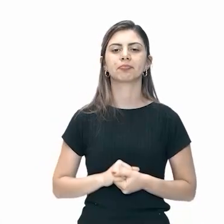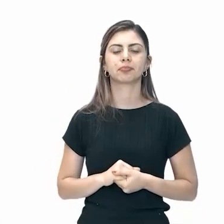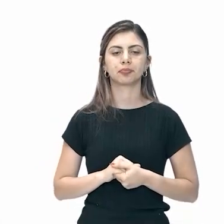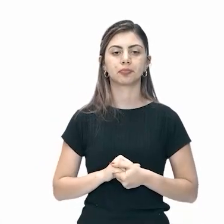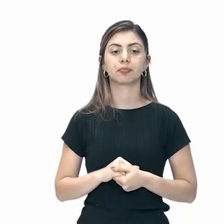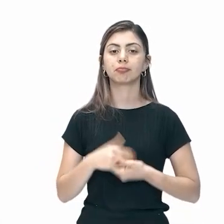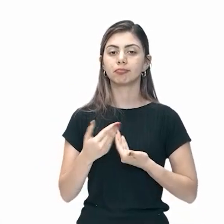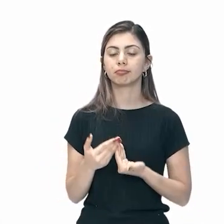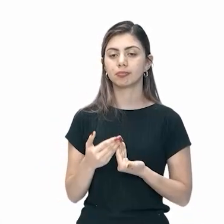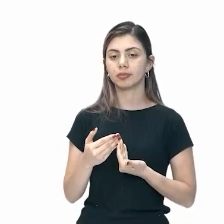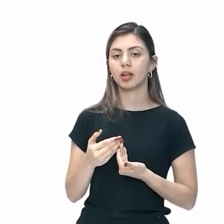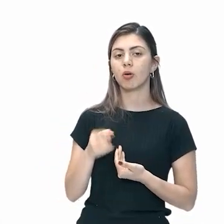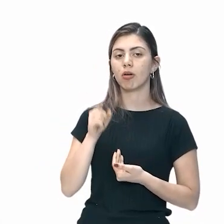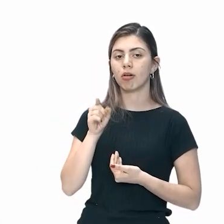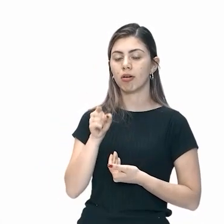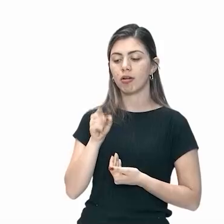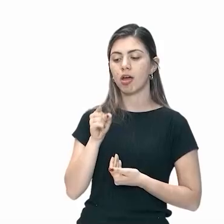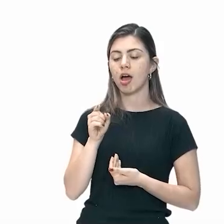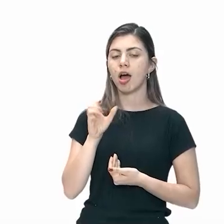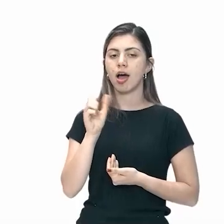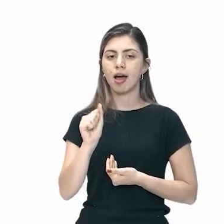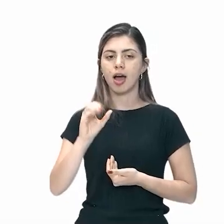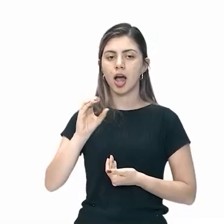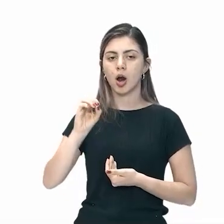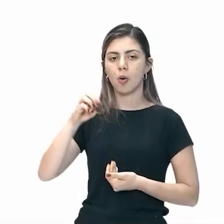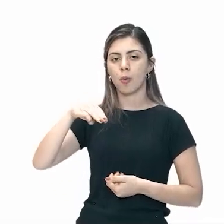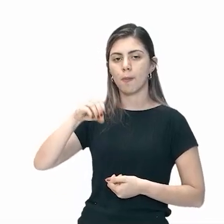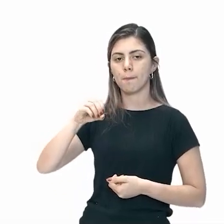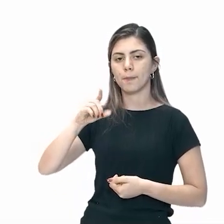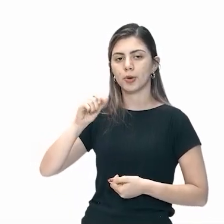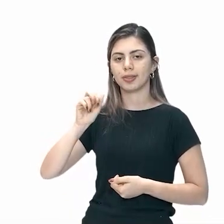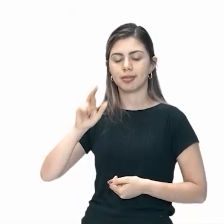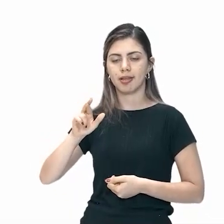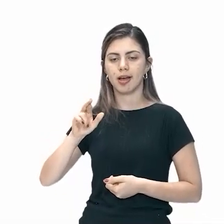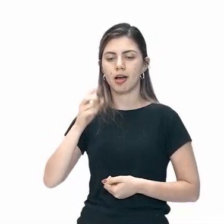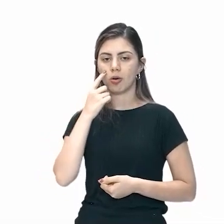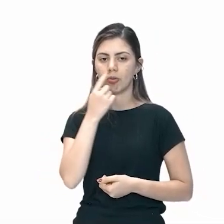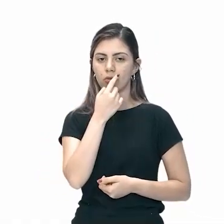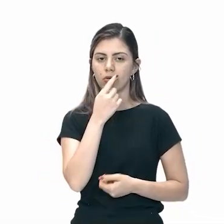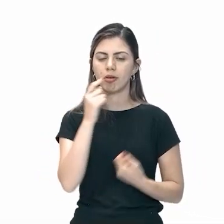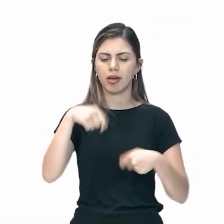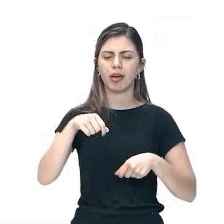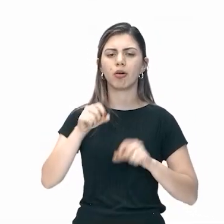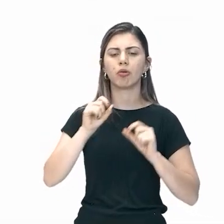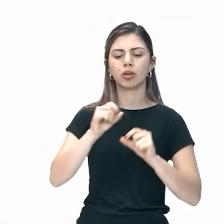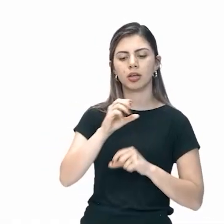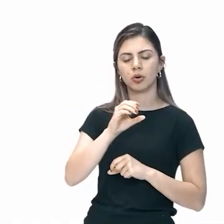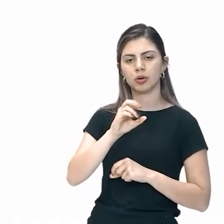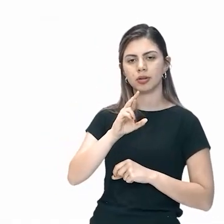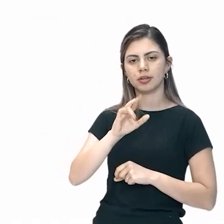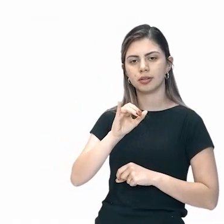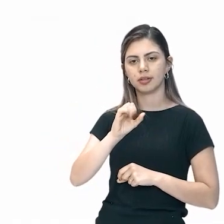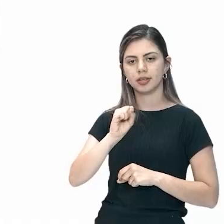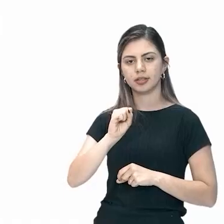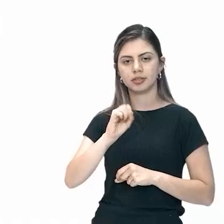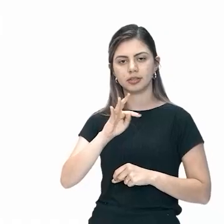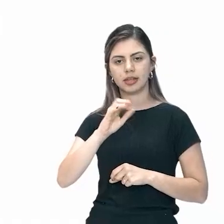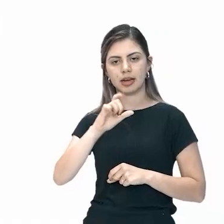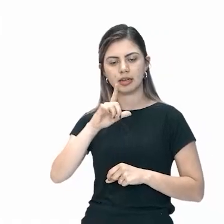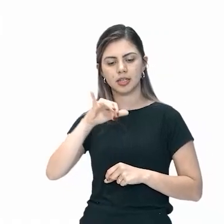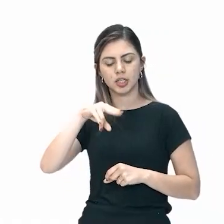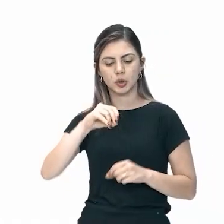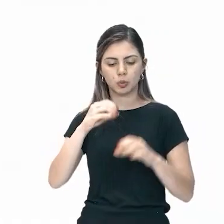A acomodação do nosso olho é a capacidade que esse cristalino tem de ajustar, digamos